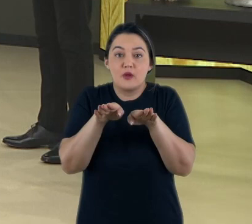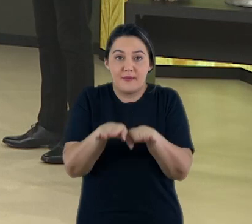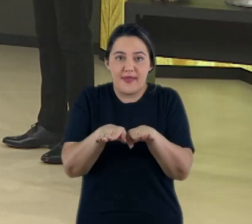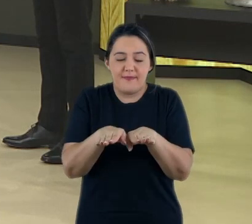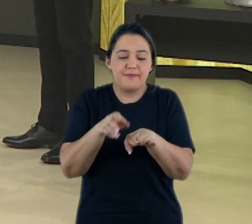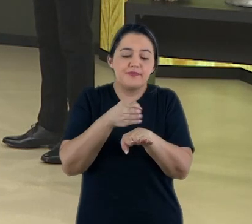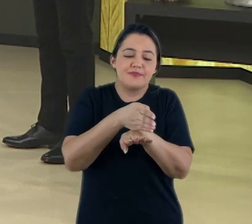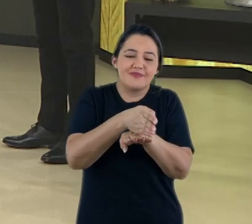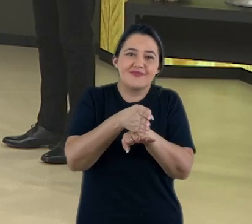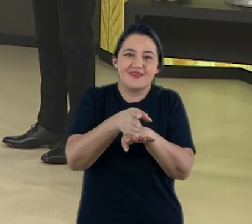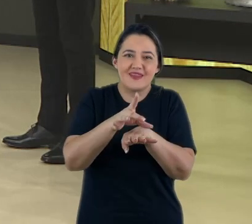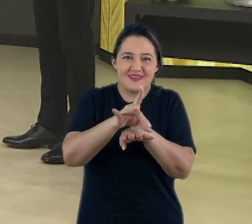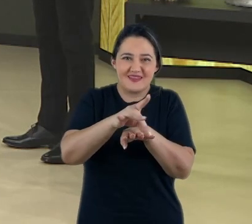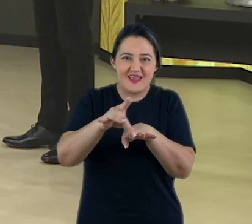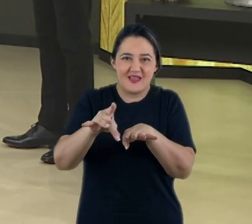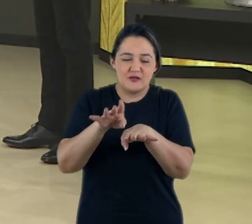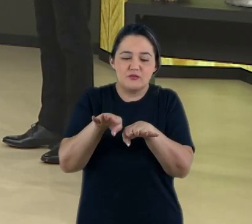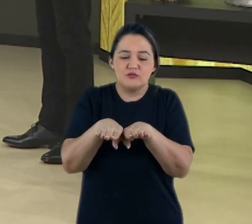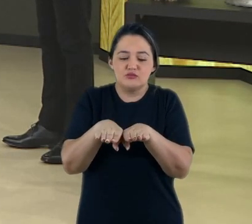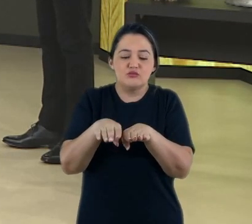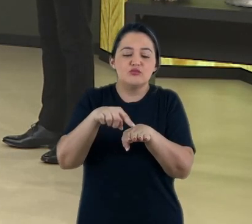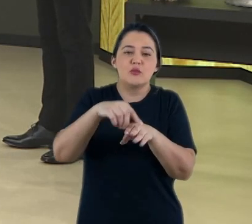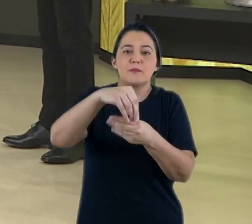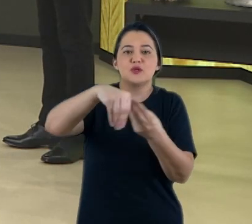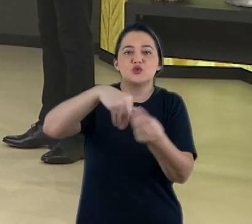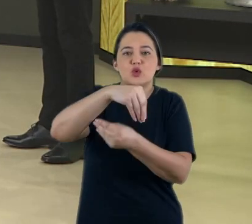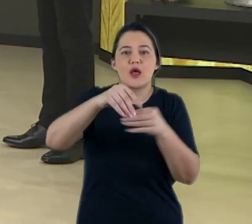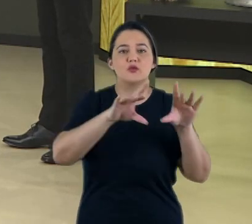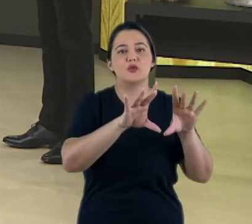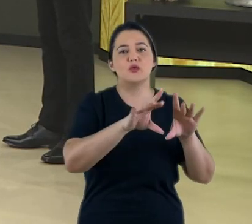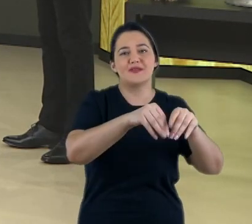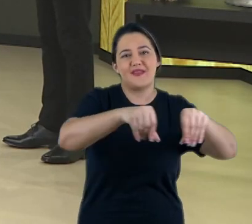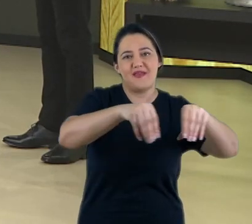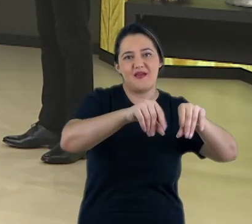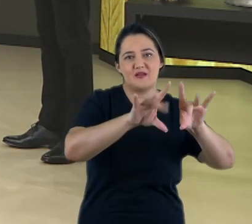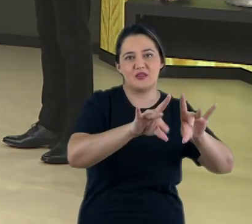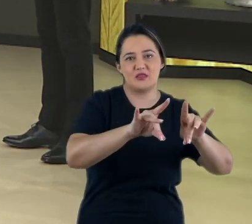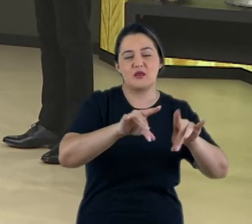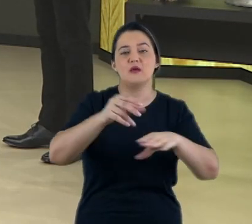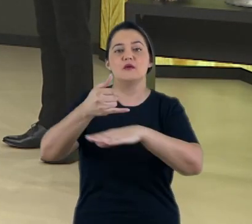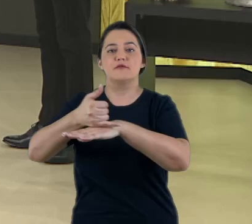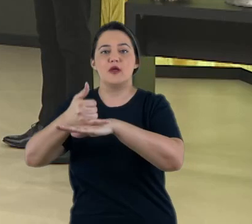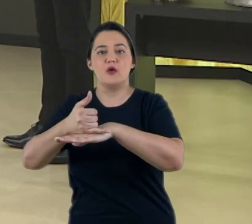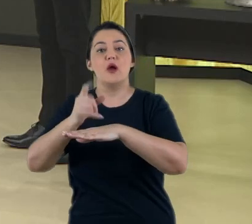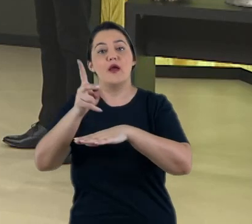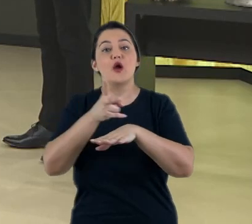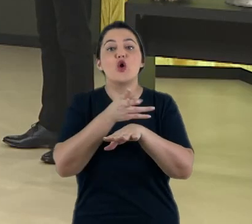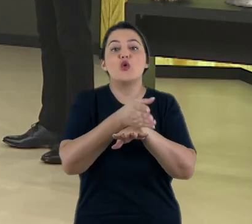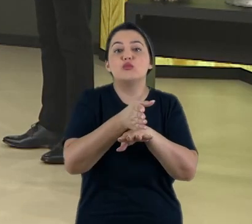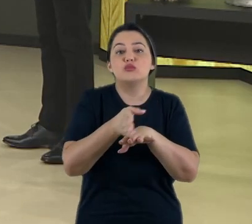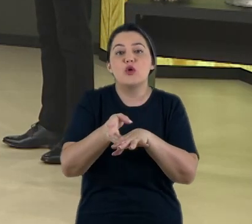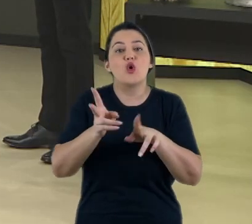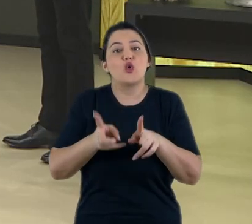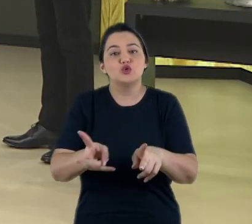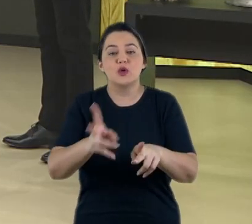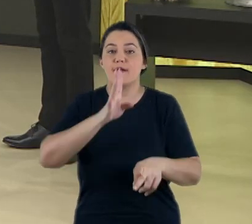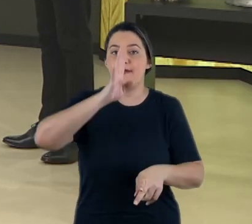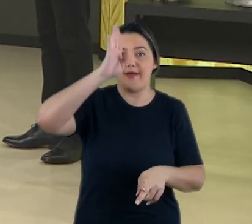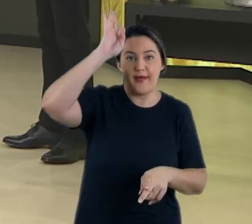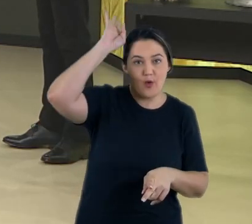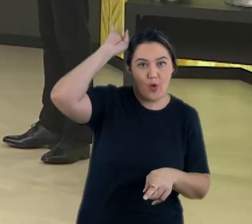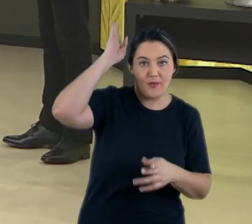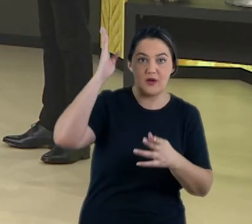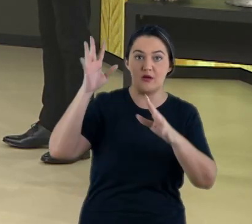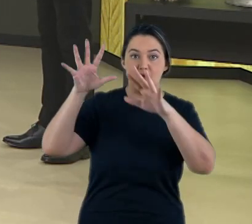pés da estátua, em parte em ferro, em parte em barro, que representariam a continuidade dos reinos deste mundo, desde a queda de